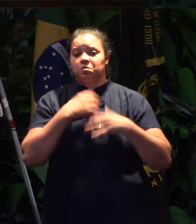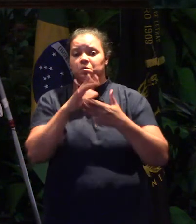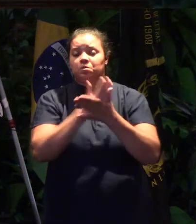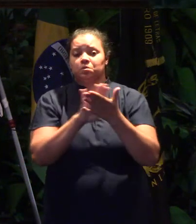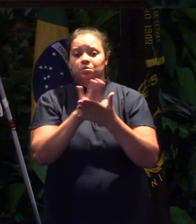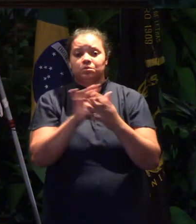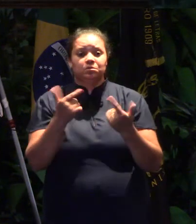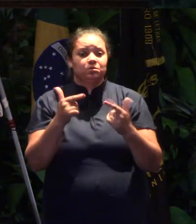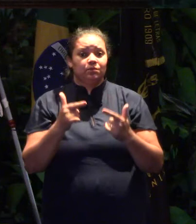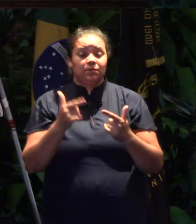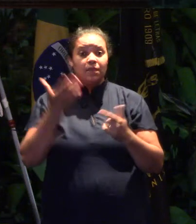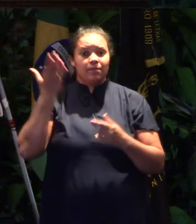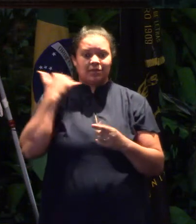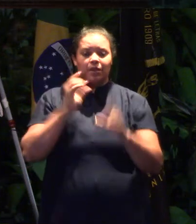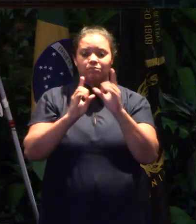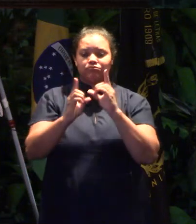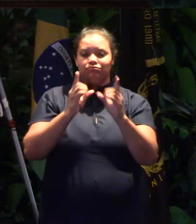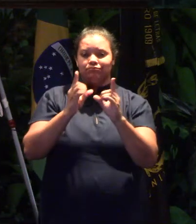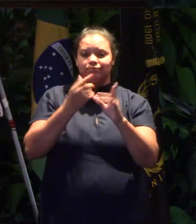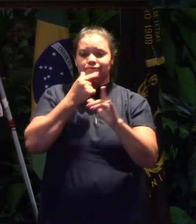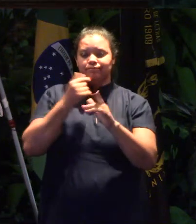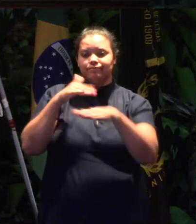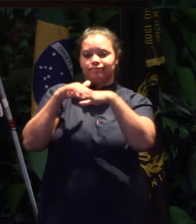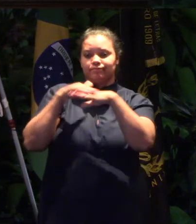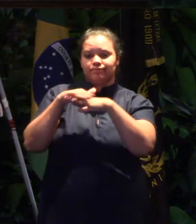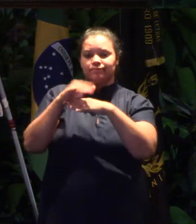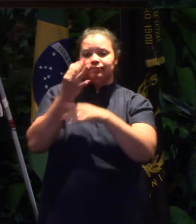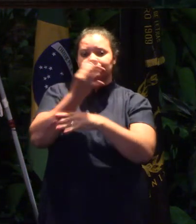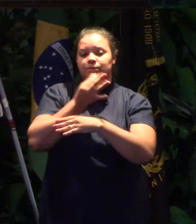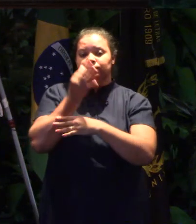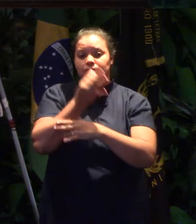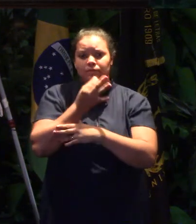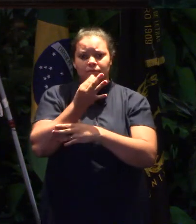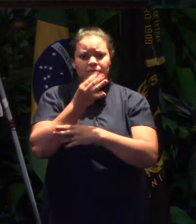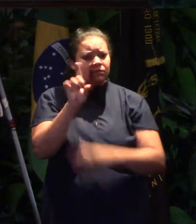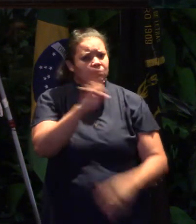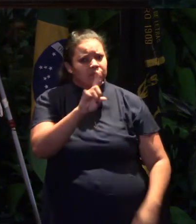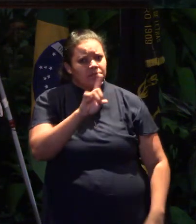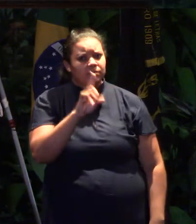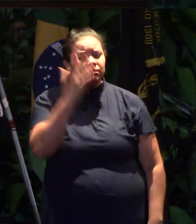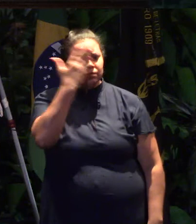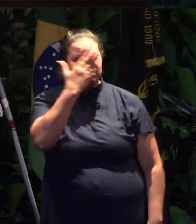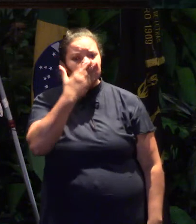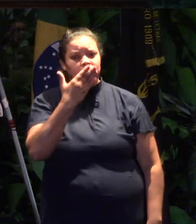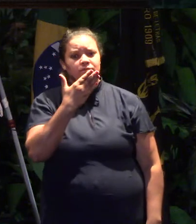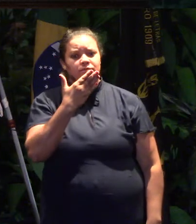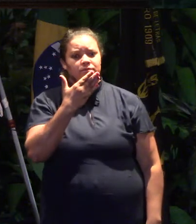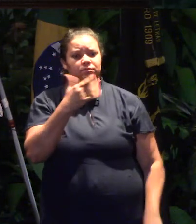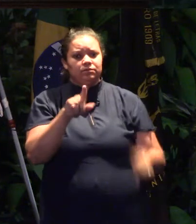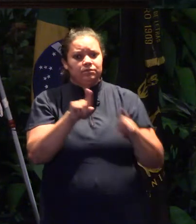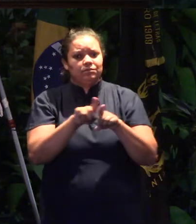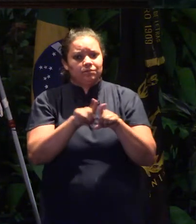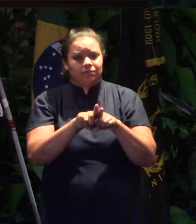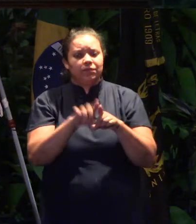uma musicista da época, Melanie de Salignac, né, que diz que fala assim, que não, né, que, na verdade,